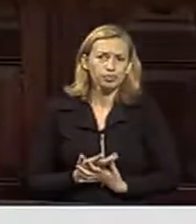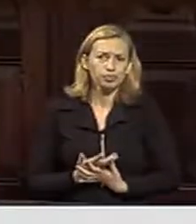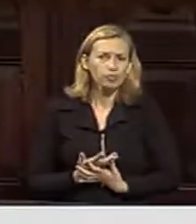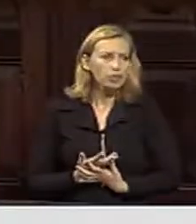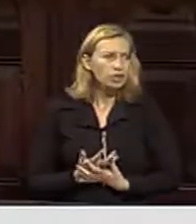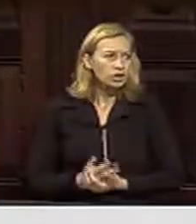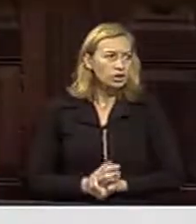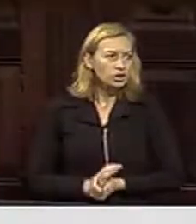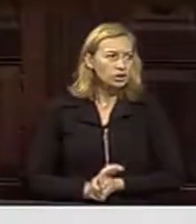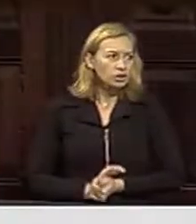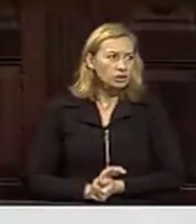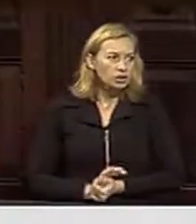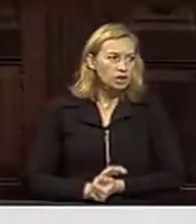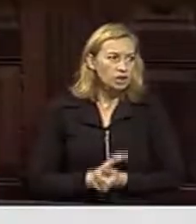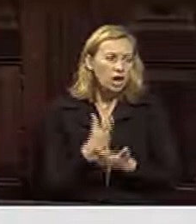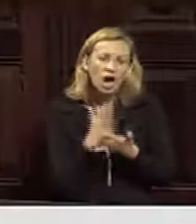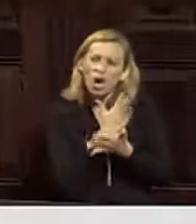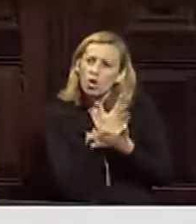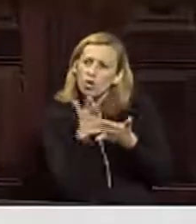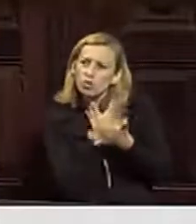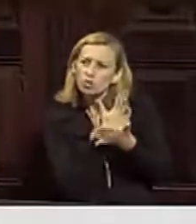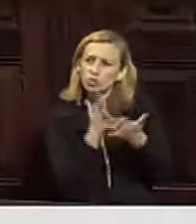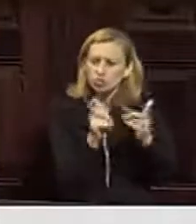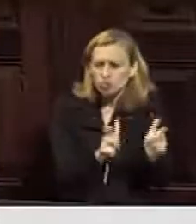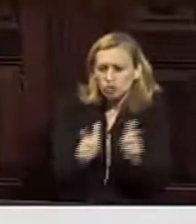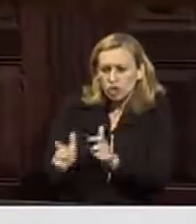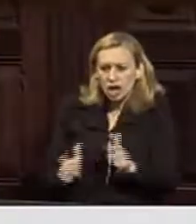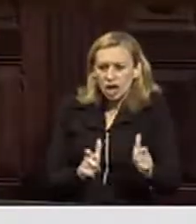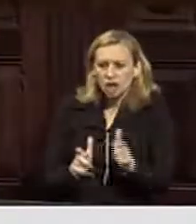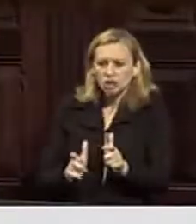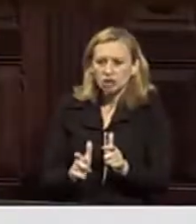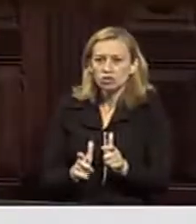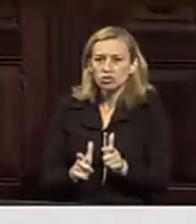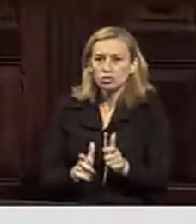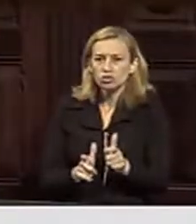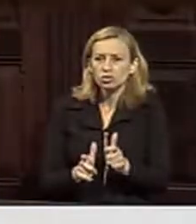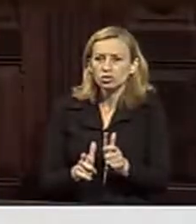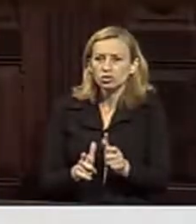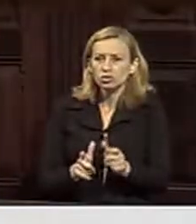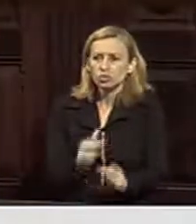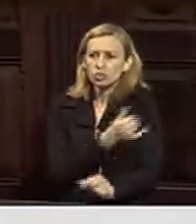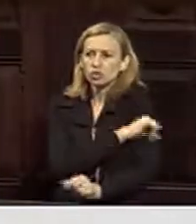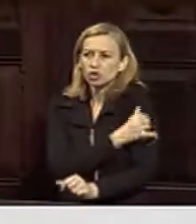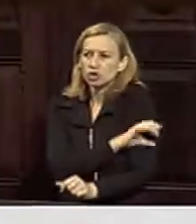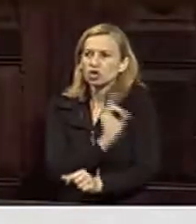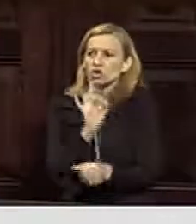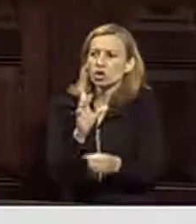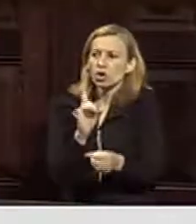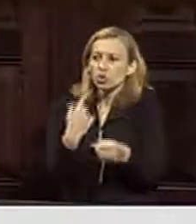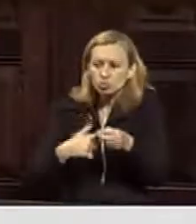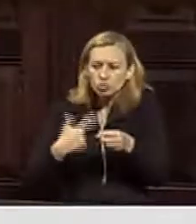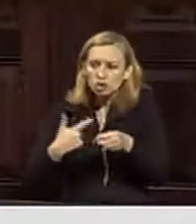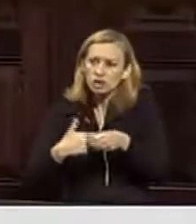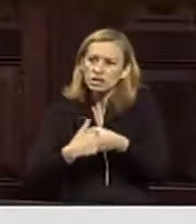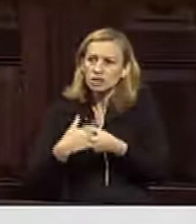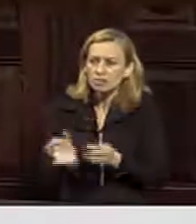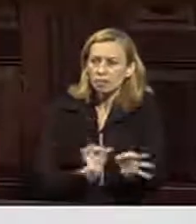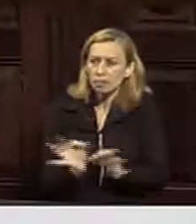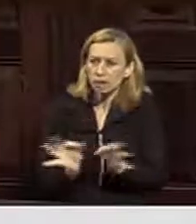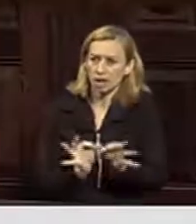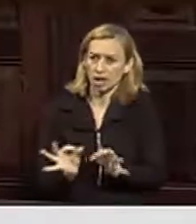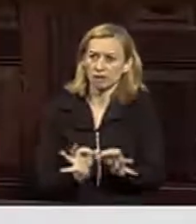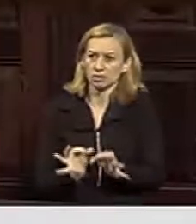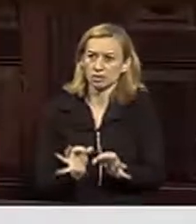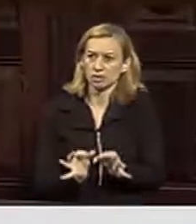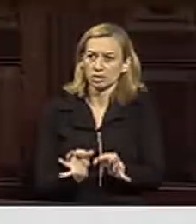essa operação em algumas estradas do Rio de Janeiro são os municípios, que estão se virando no momento também de